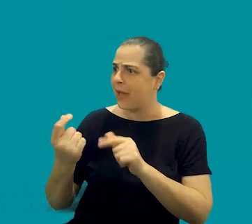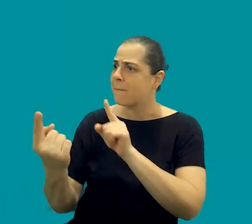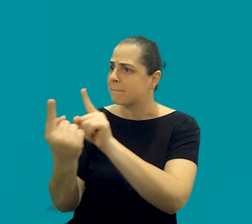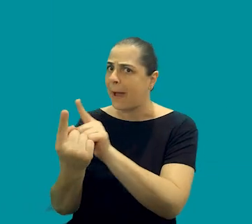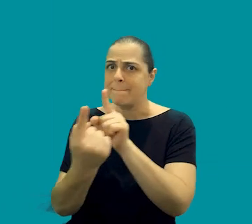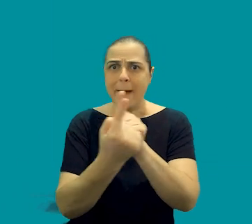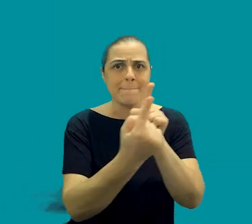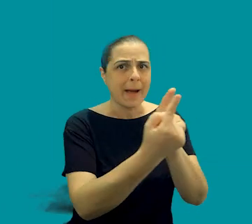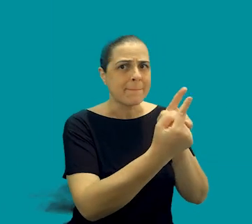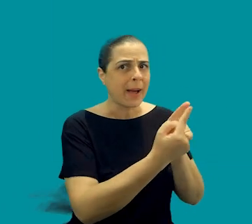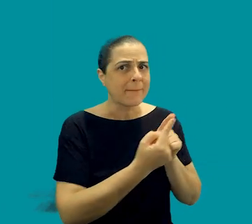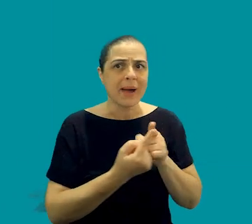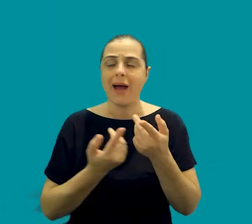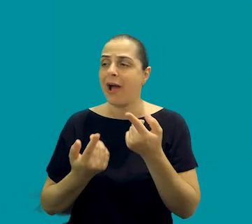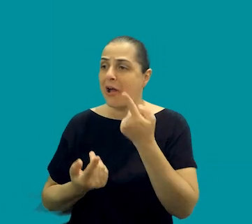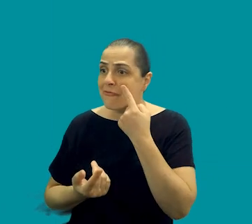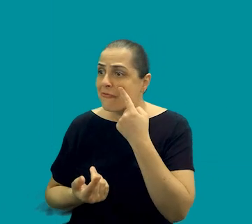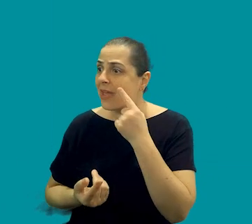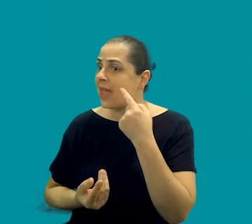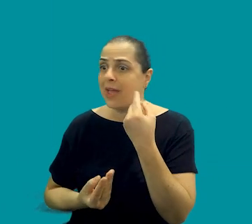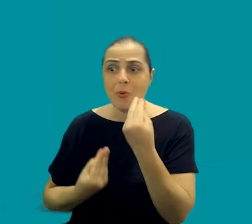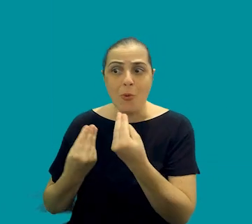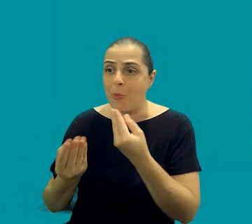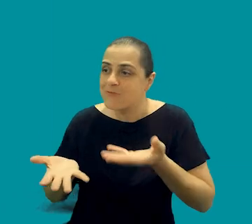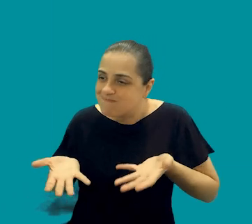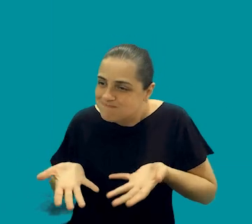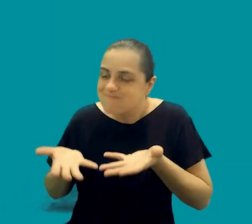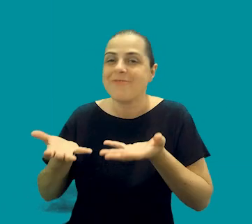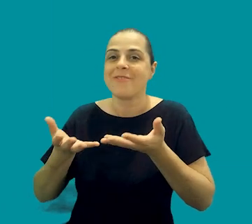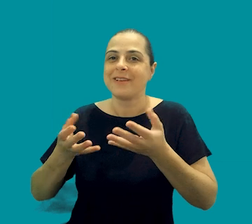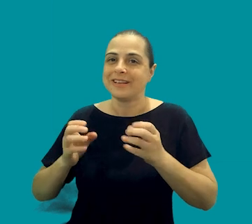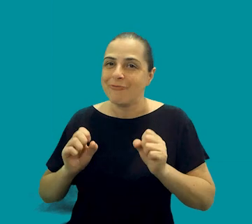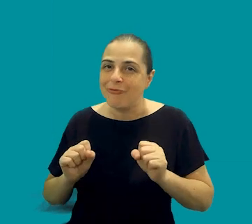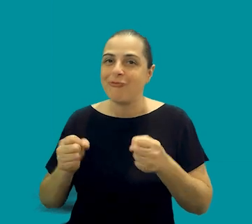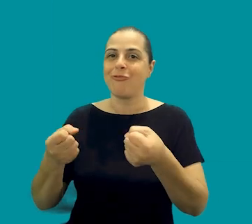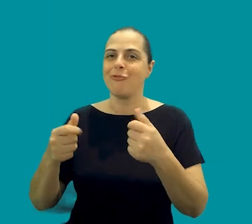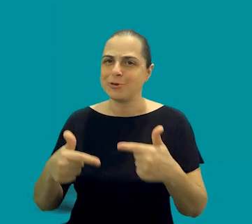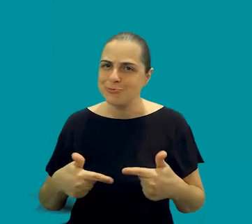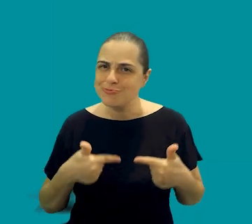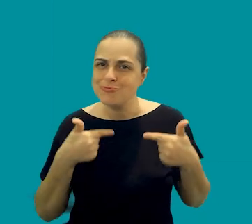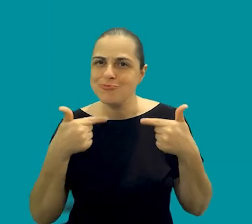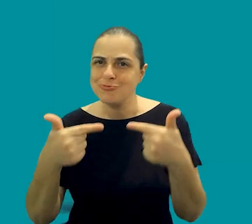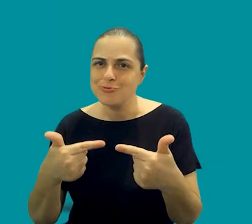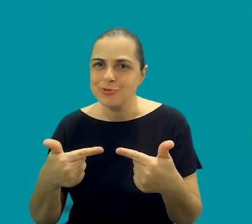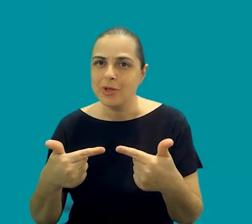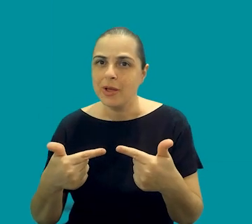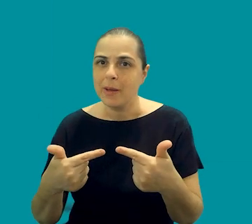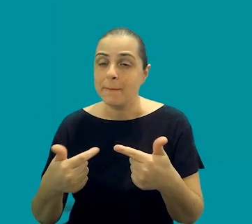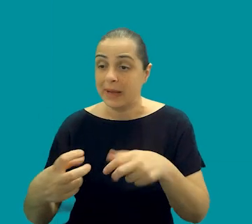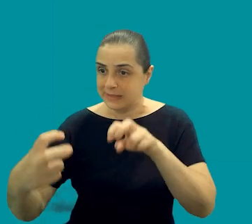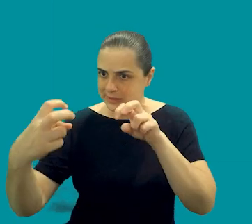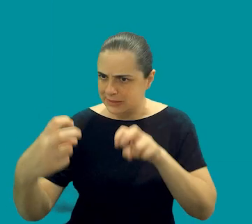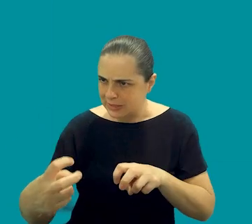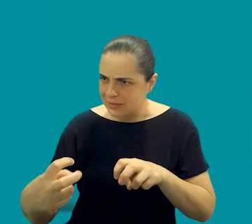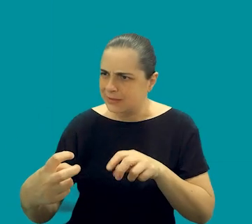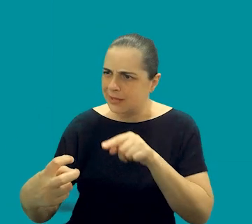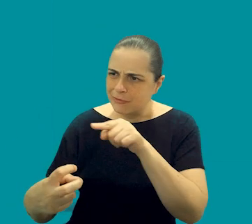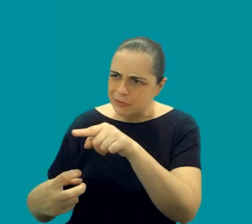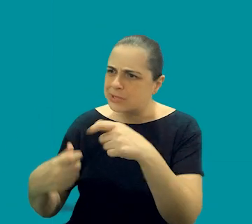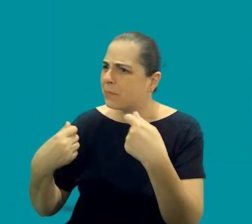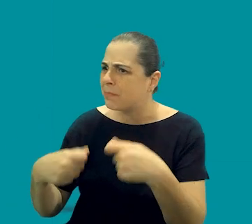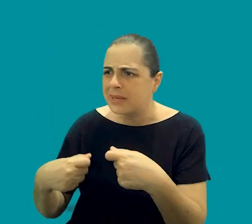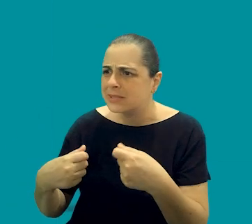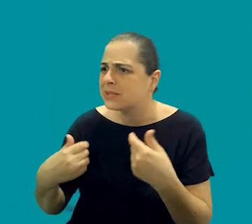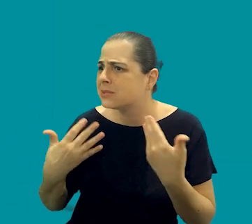jovem a cada momento que eles pensam em desistir, a gente não puxa, olha para o jovem e fala, o que você precisa que a